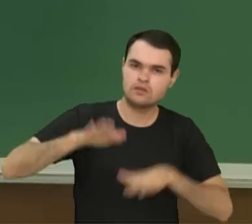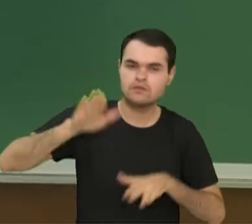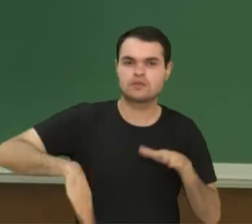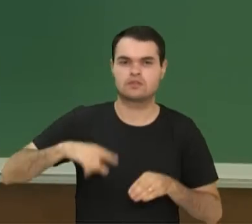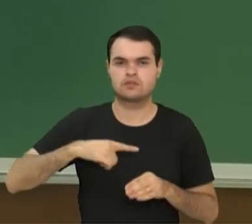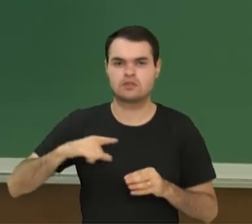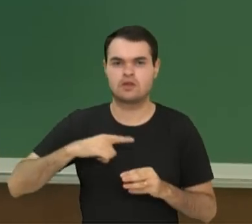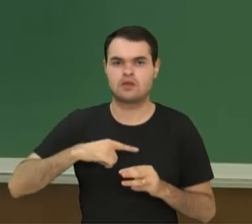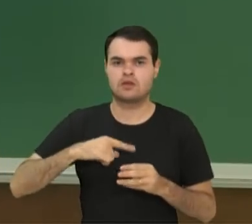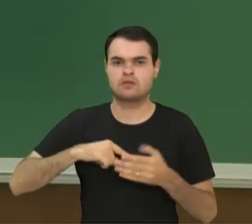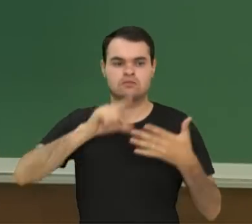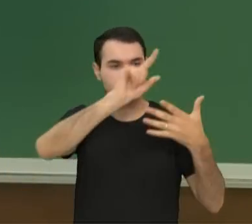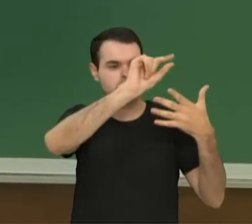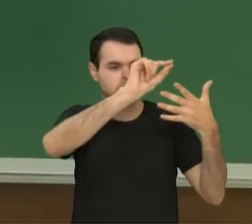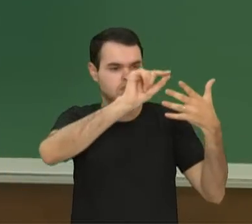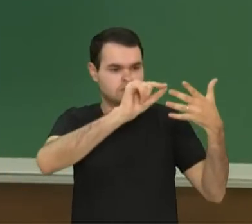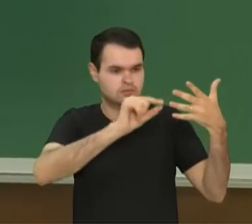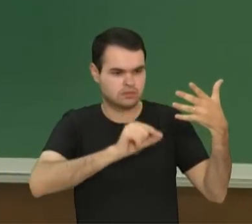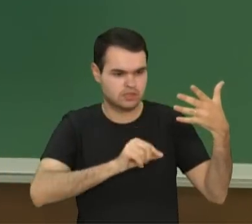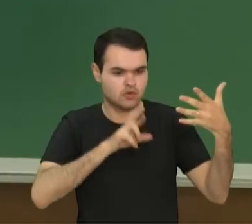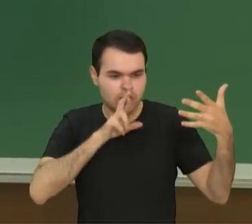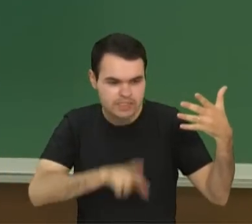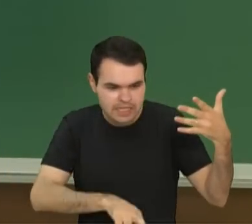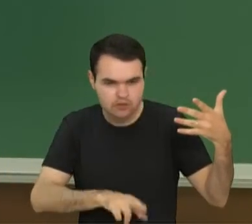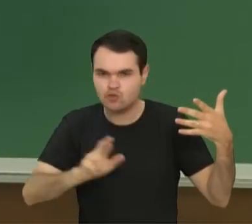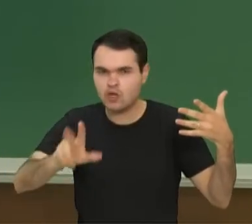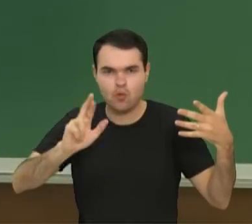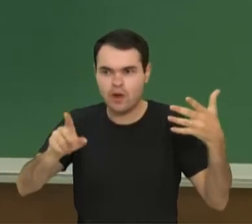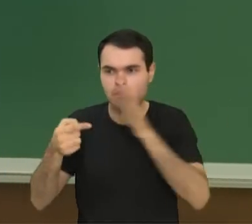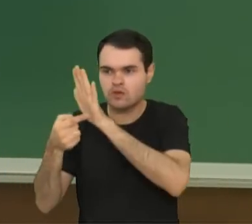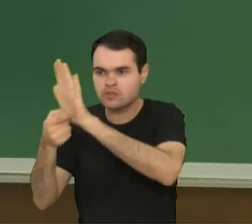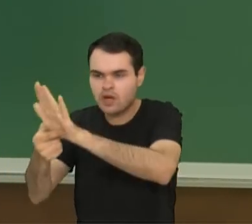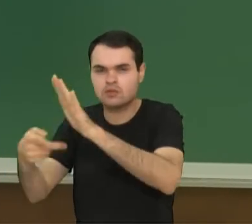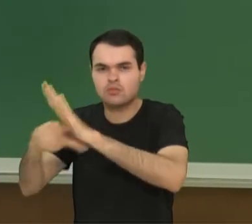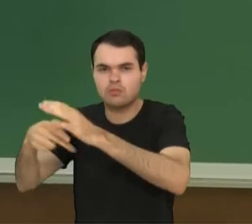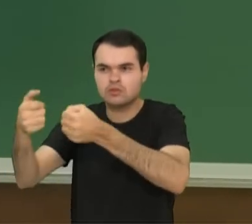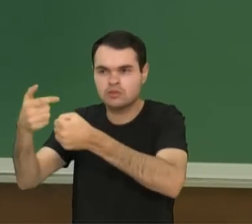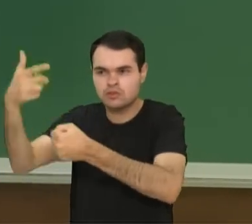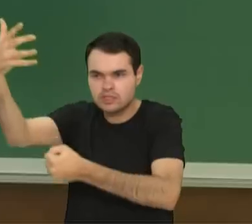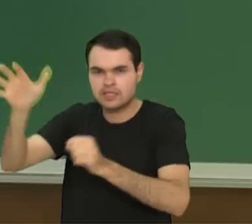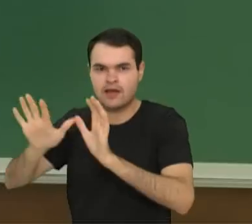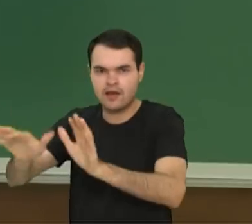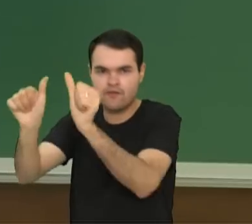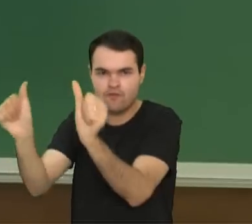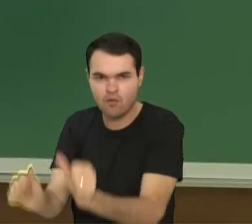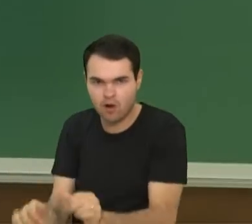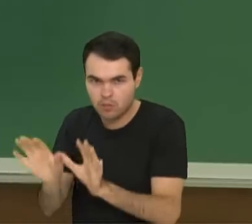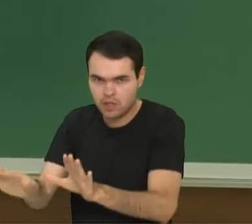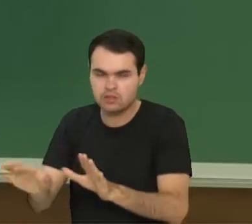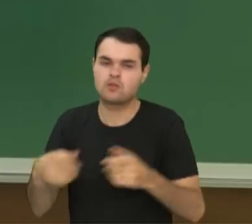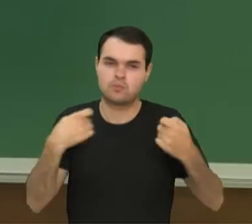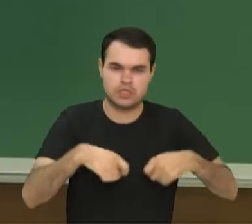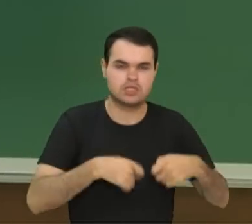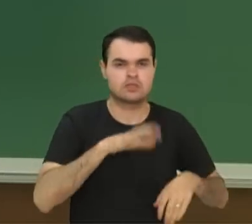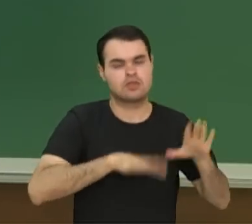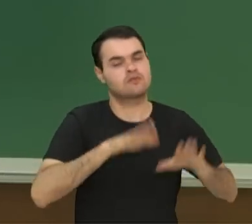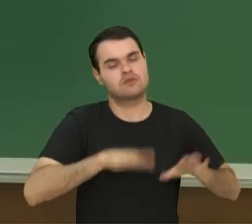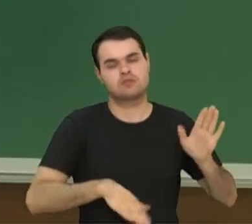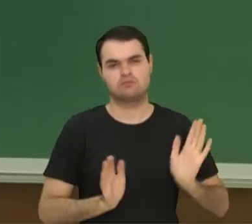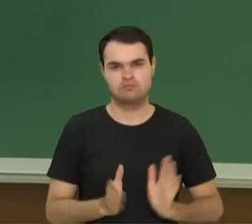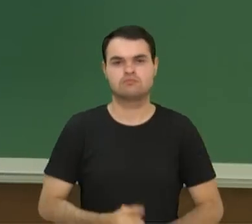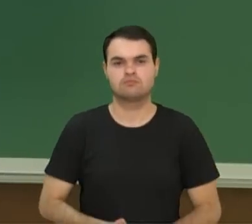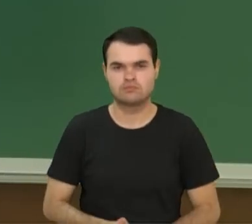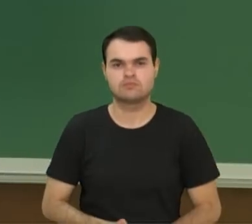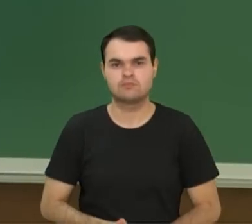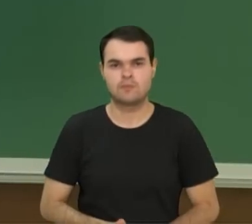questão de múltipla escolha, que os resultados não estão sendo mostrados na forma de potência. Bem,